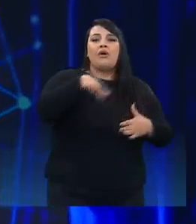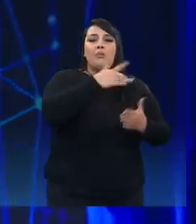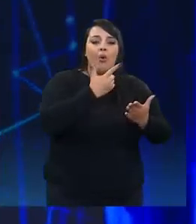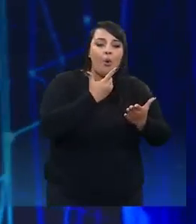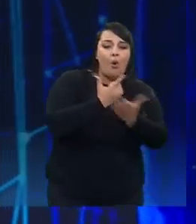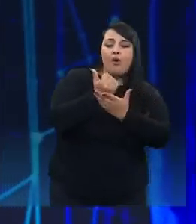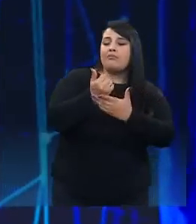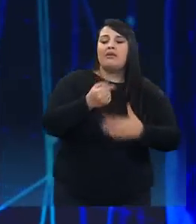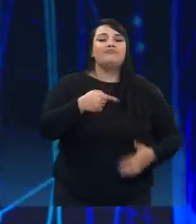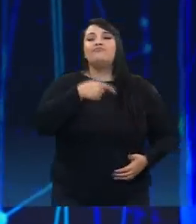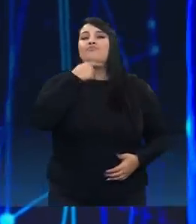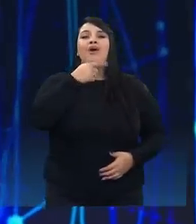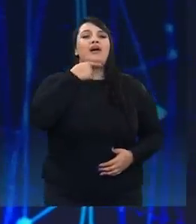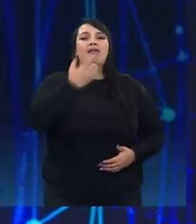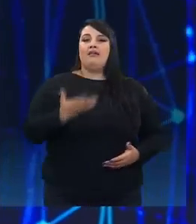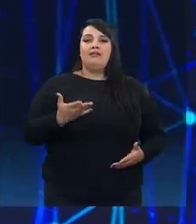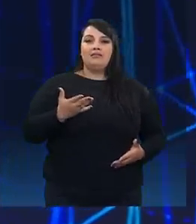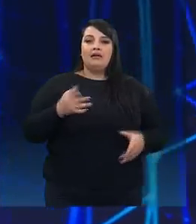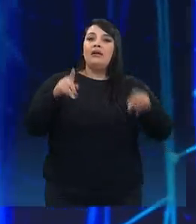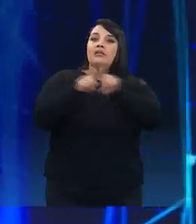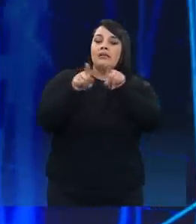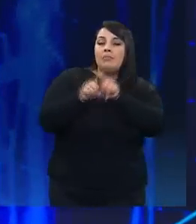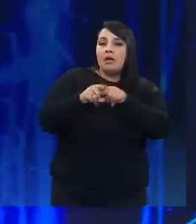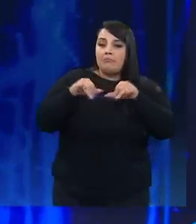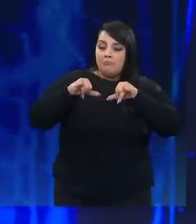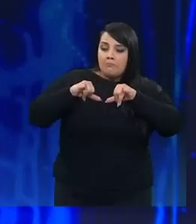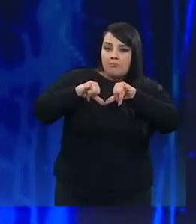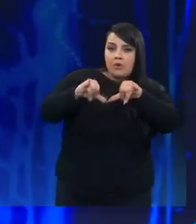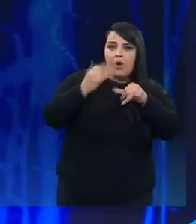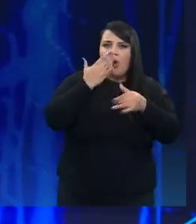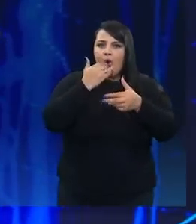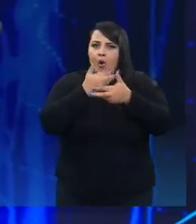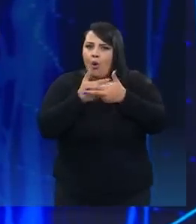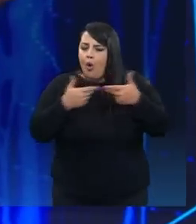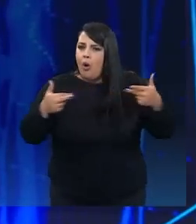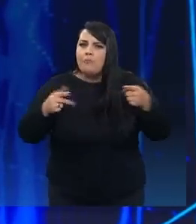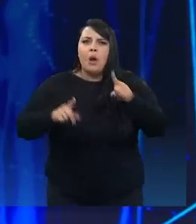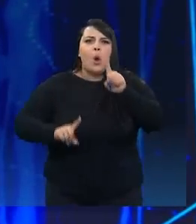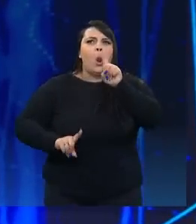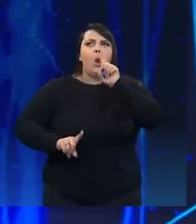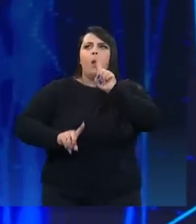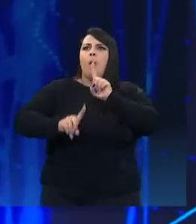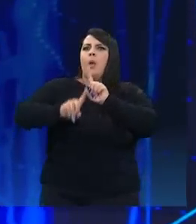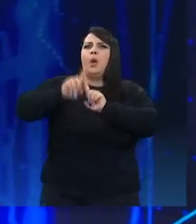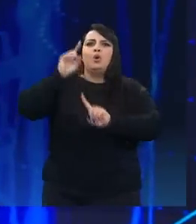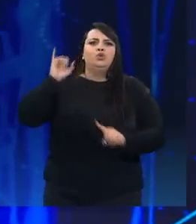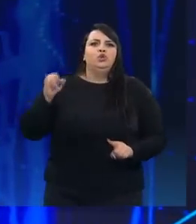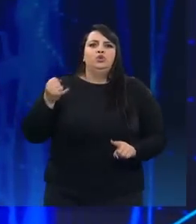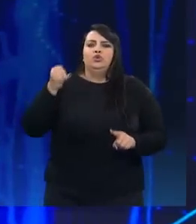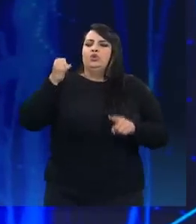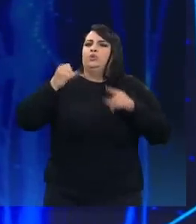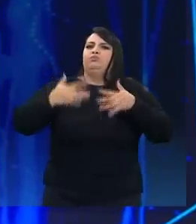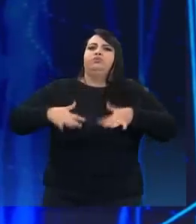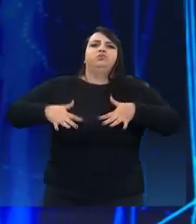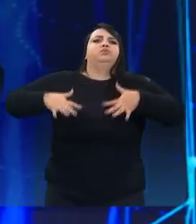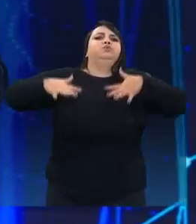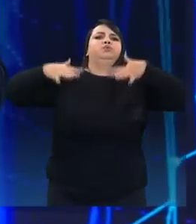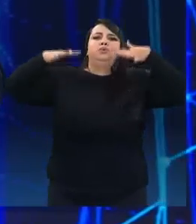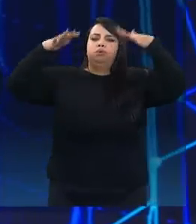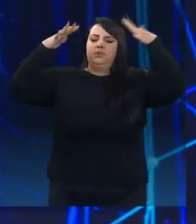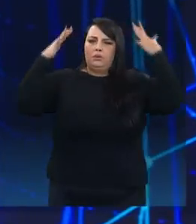que os alimentos subiram muito mais do que a inflação oficial. A inflação oficial, quando é de 10, o alimento subiu 20, subiu